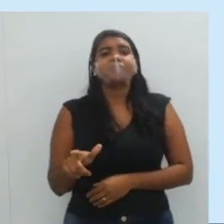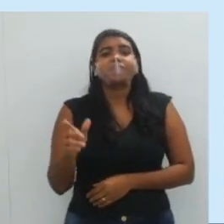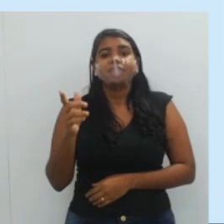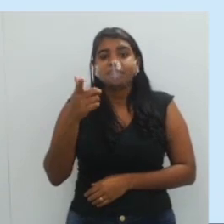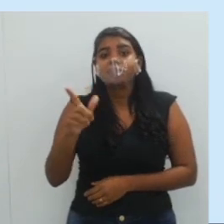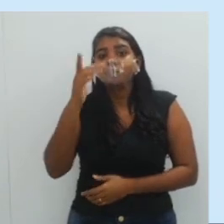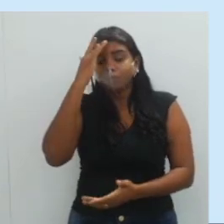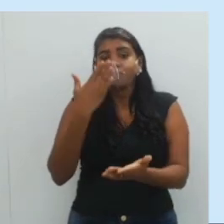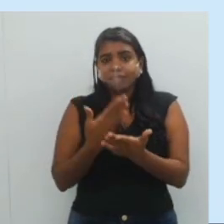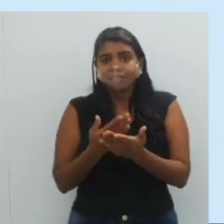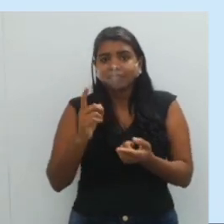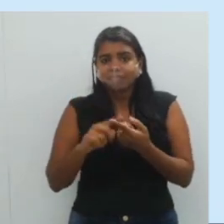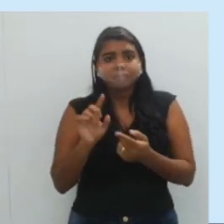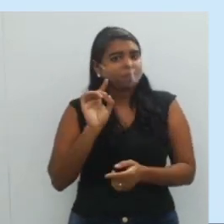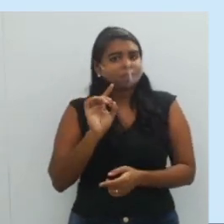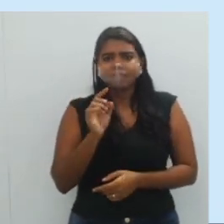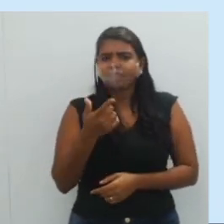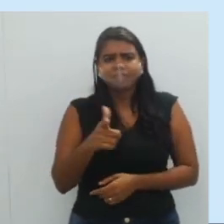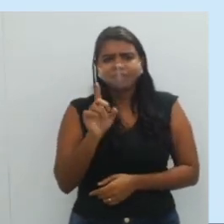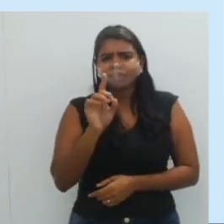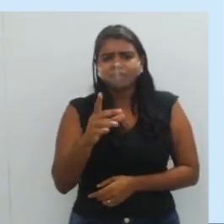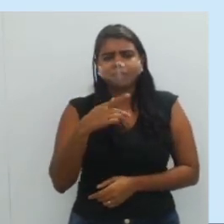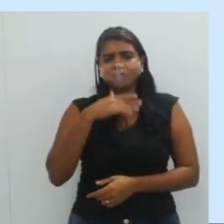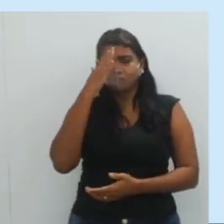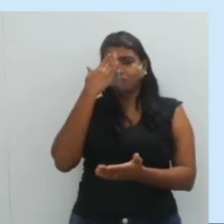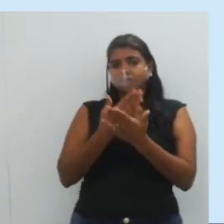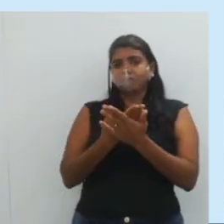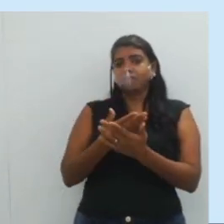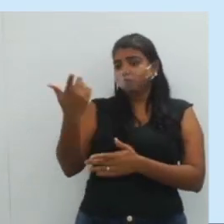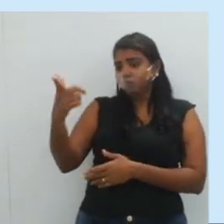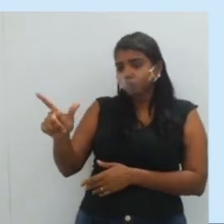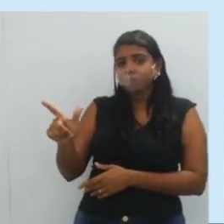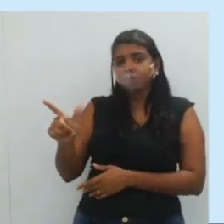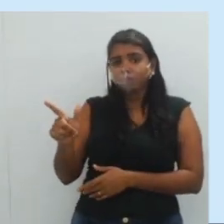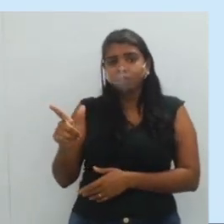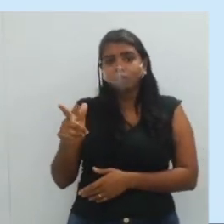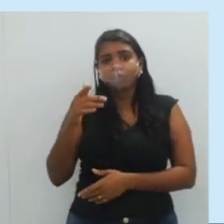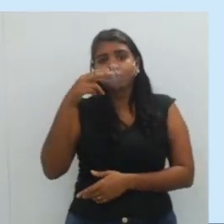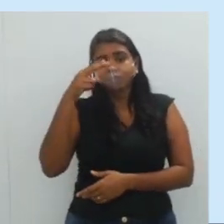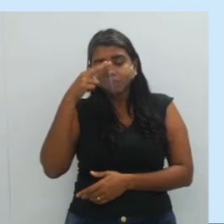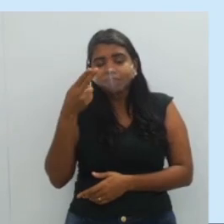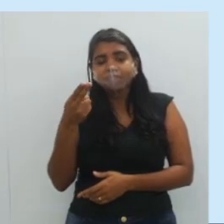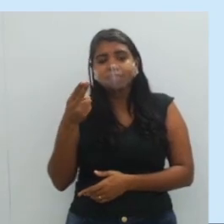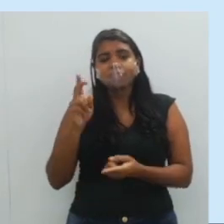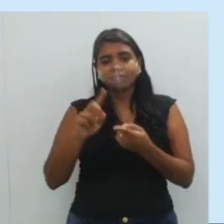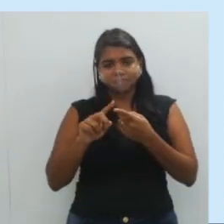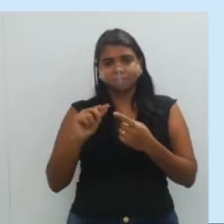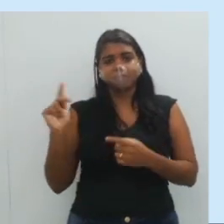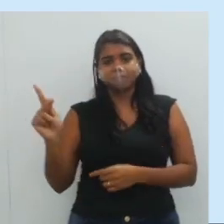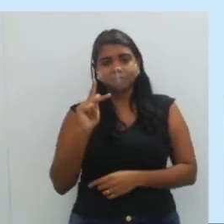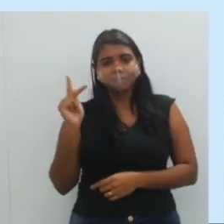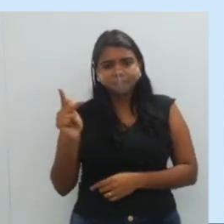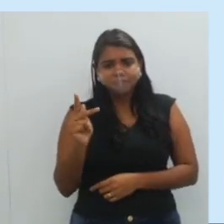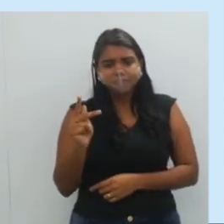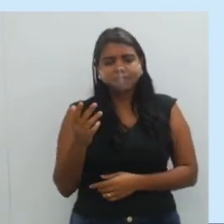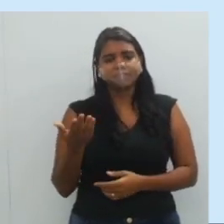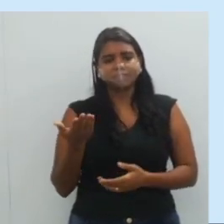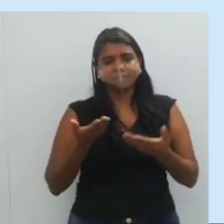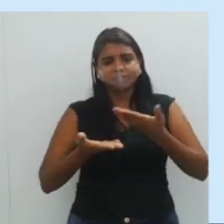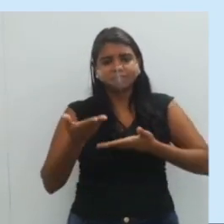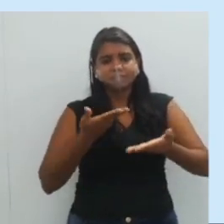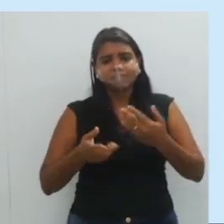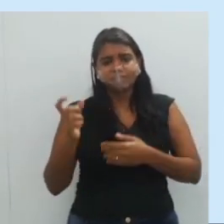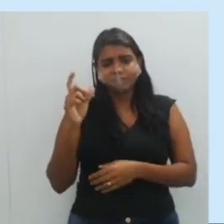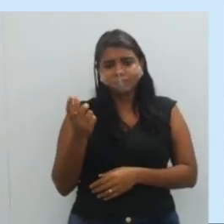a que o outro acredita, aquilo a que o outro professa. Então, pluralidade é isso. Então, justamente